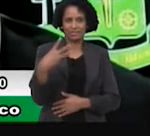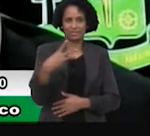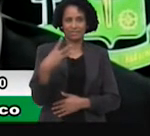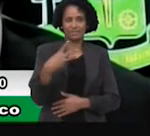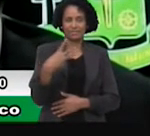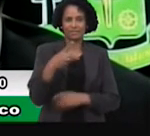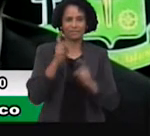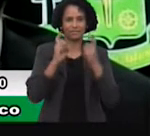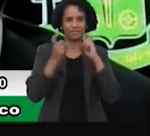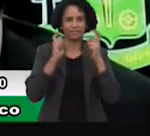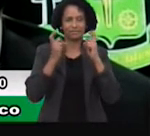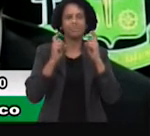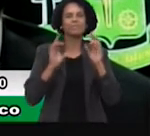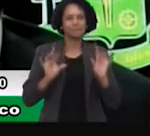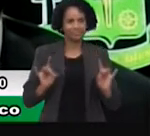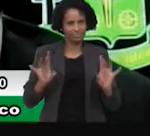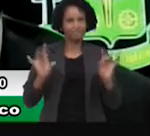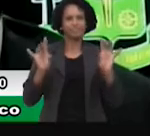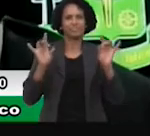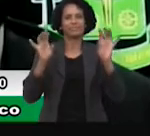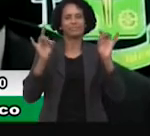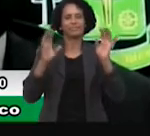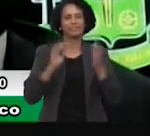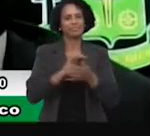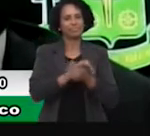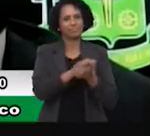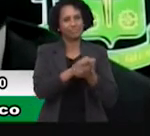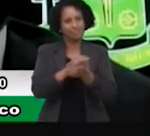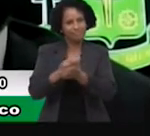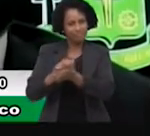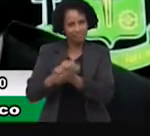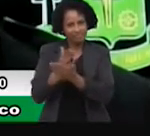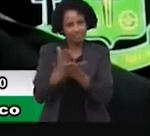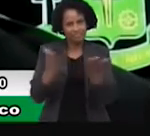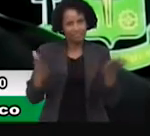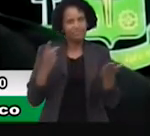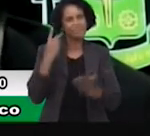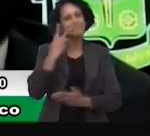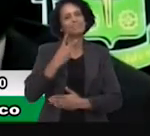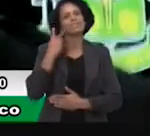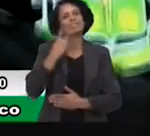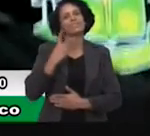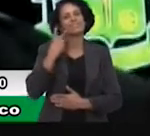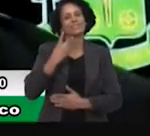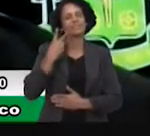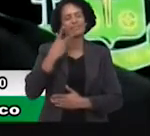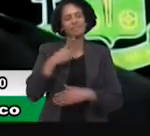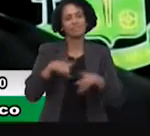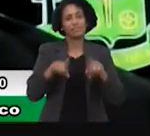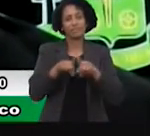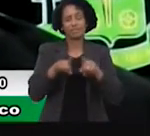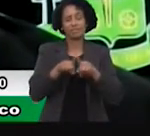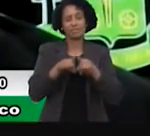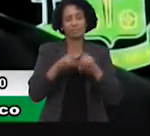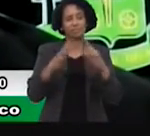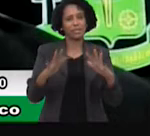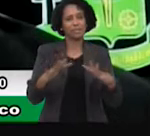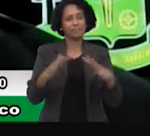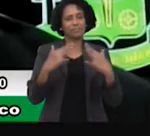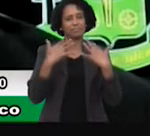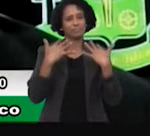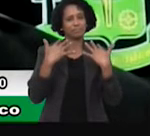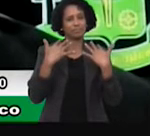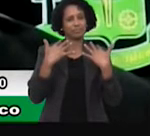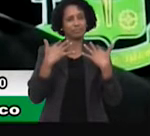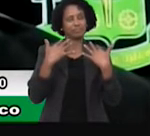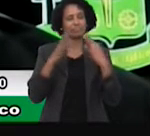extraordinária. Quero cumprimentar aqui os senhores vereadores, cumprimentar o público que está nos assistindo pela TV Câmara, pelo